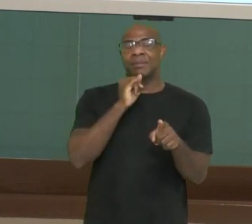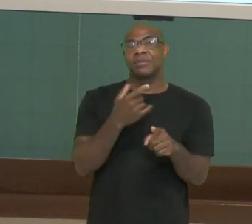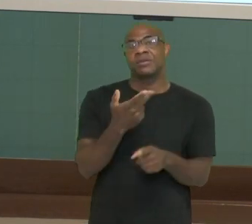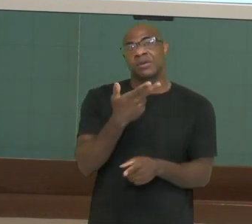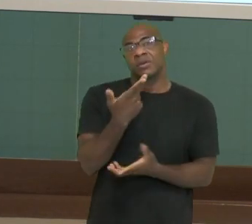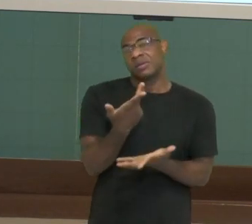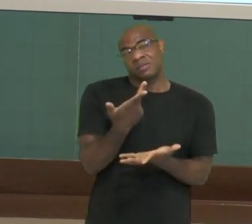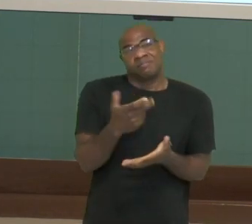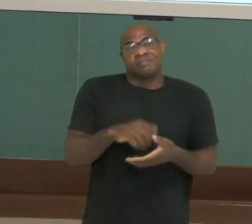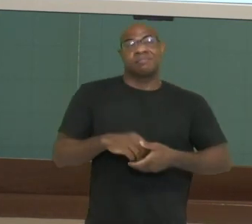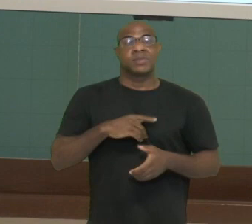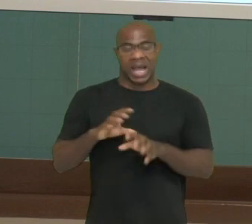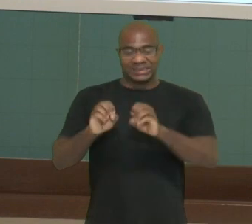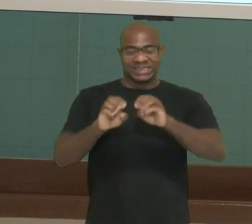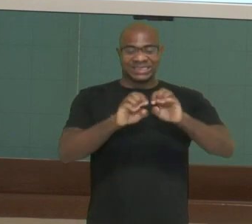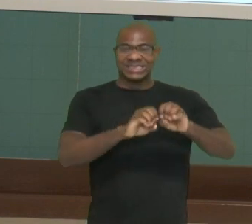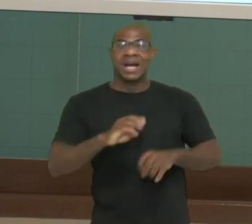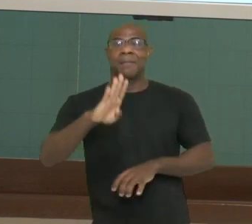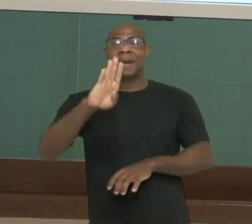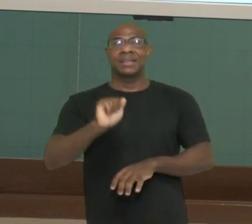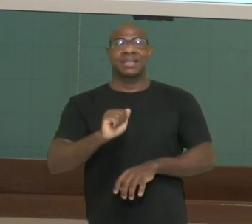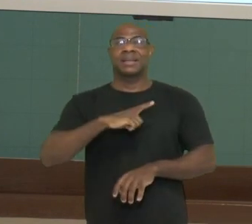as bactérias.